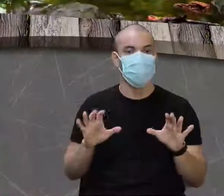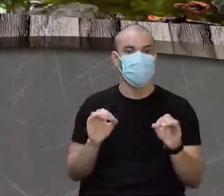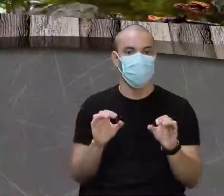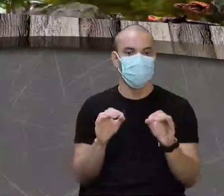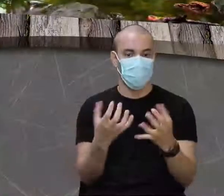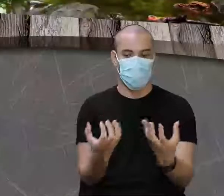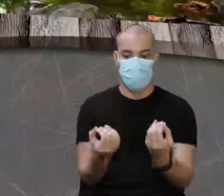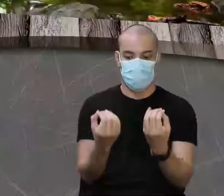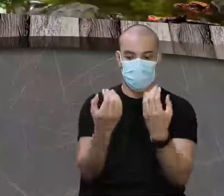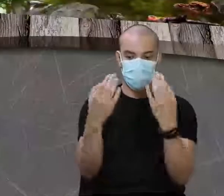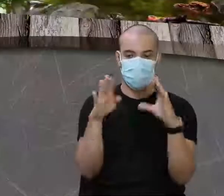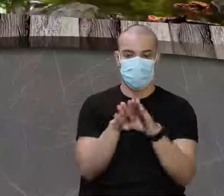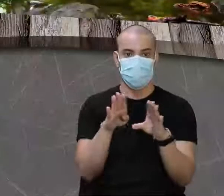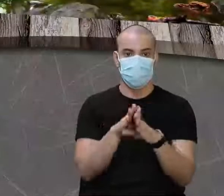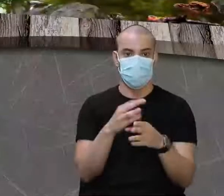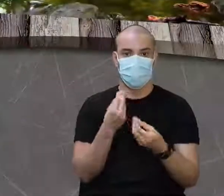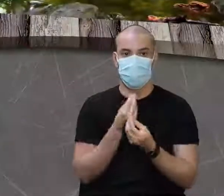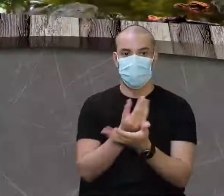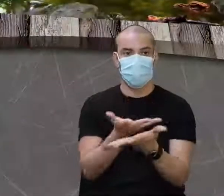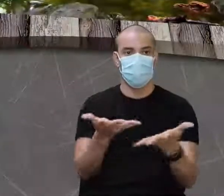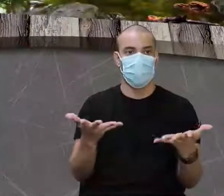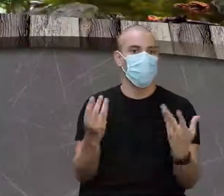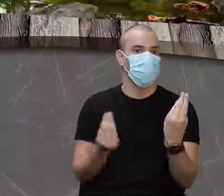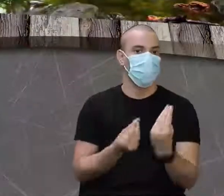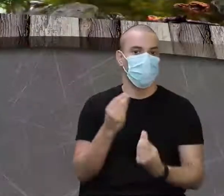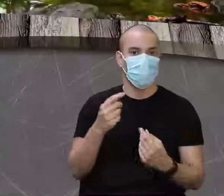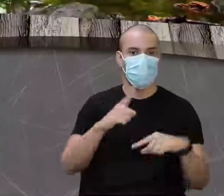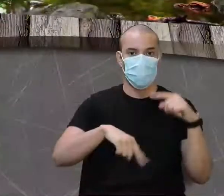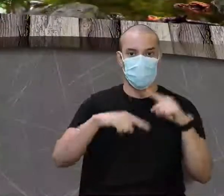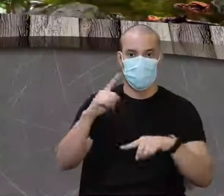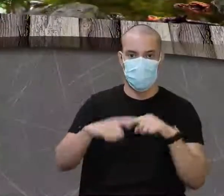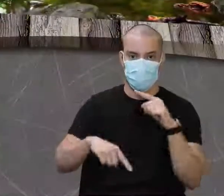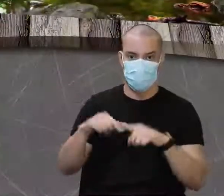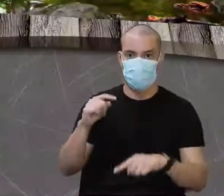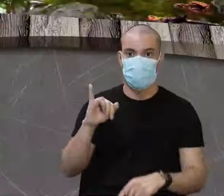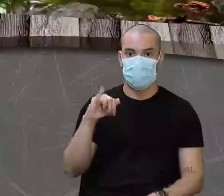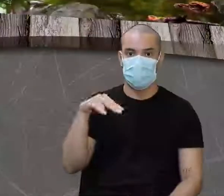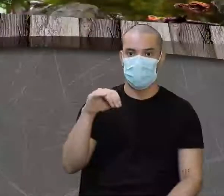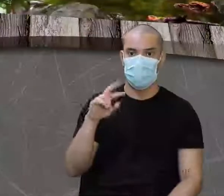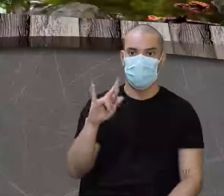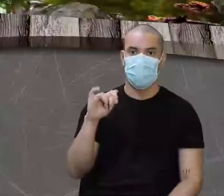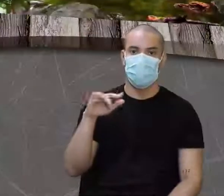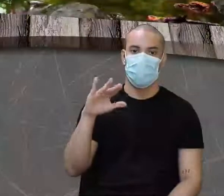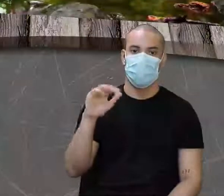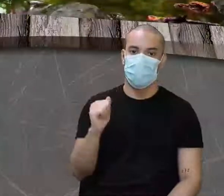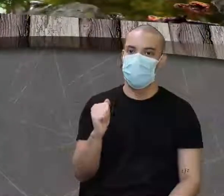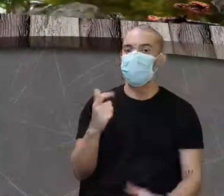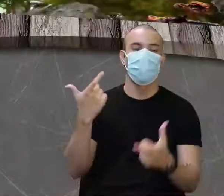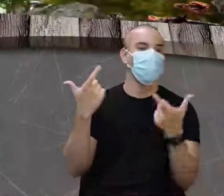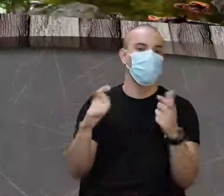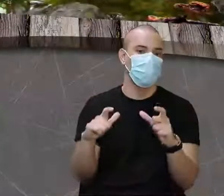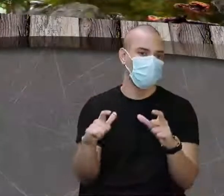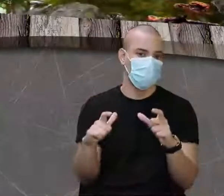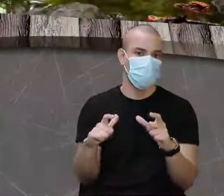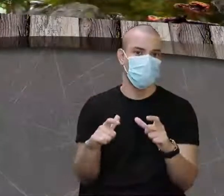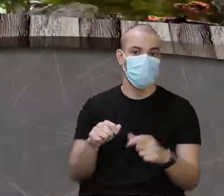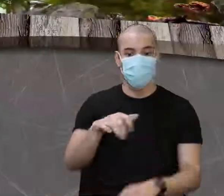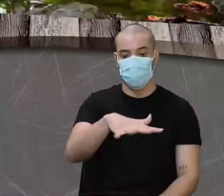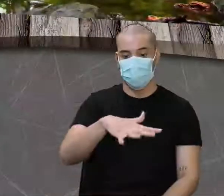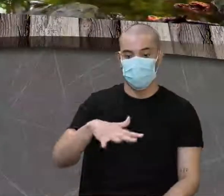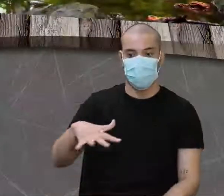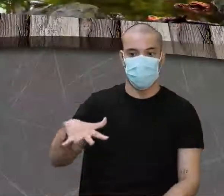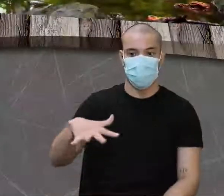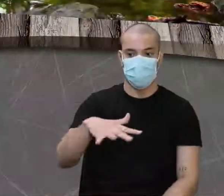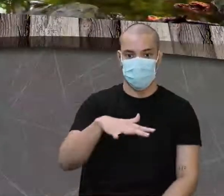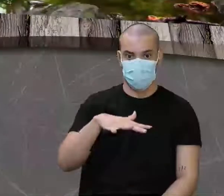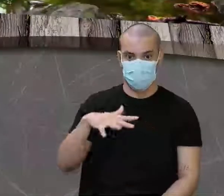bactérias, e devolvendo isso em forma de substâncias inorgânicas, em minerais. Para onde, professora? Para o